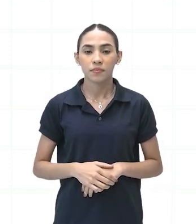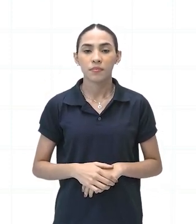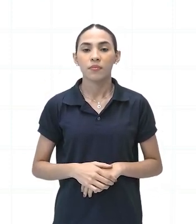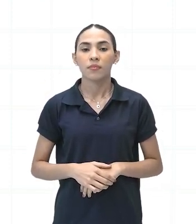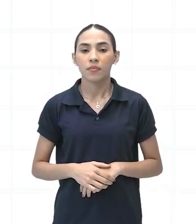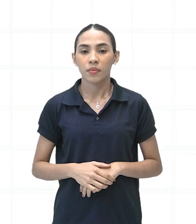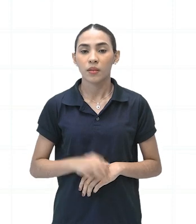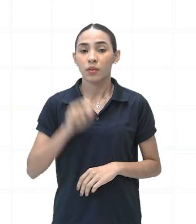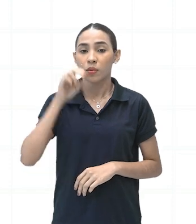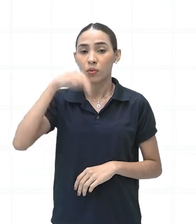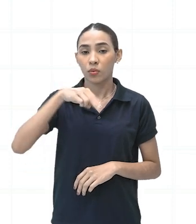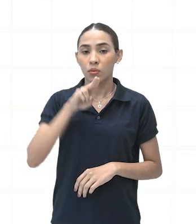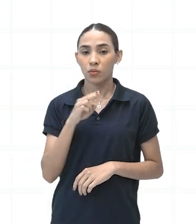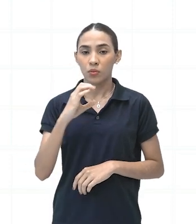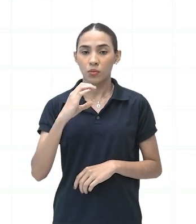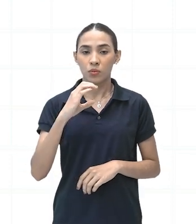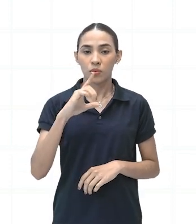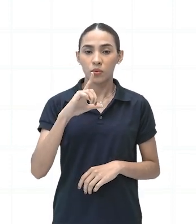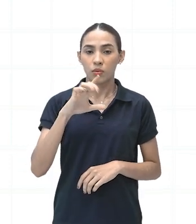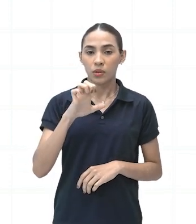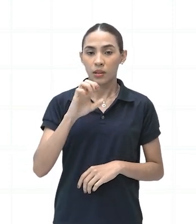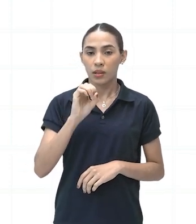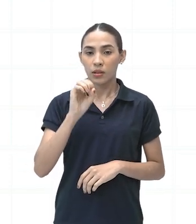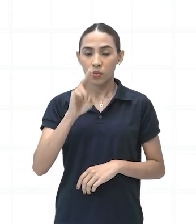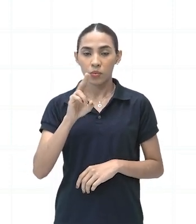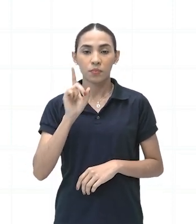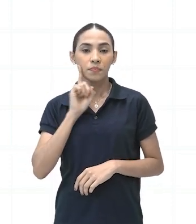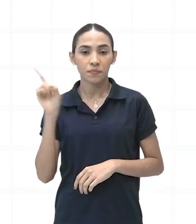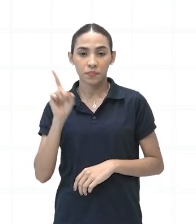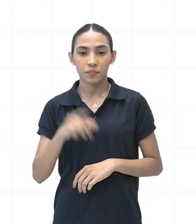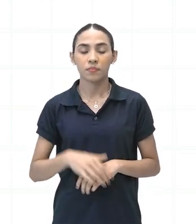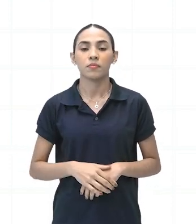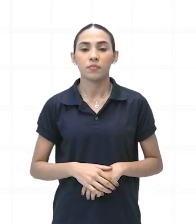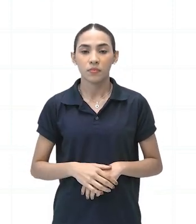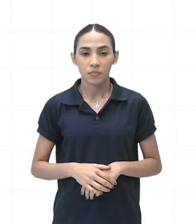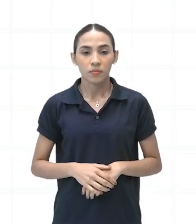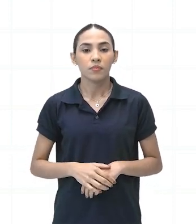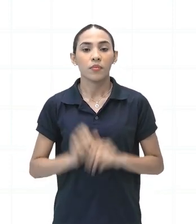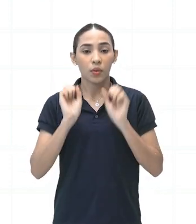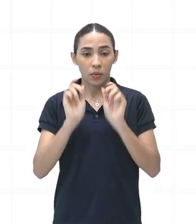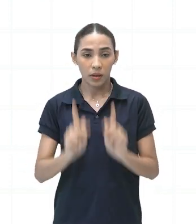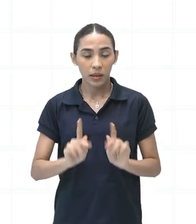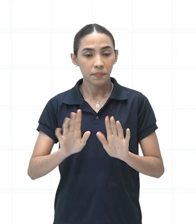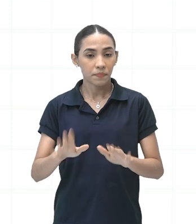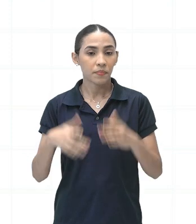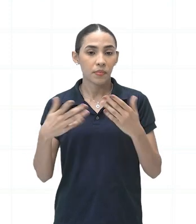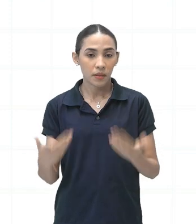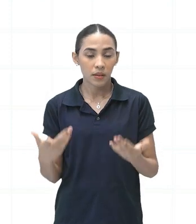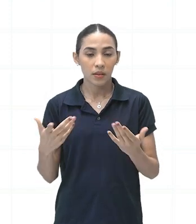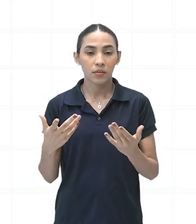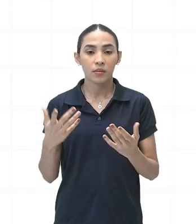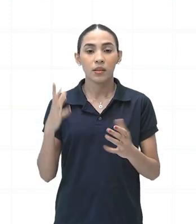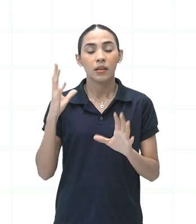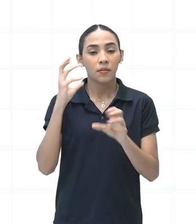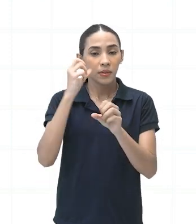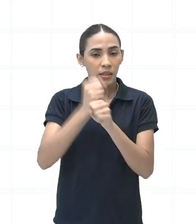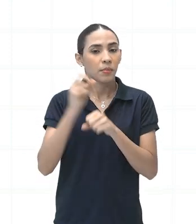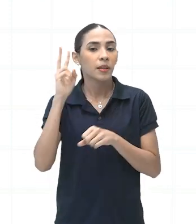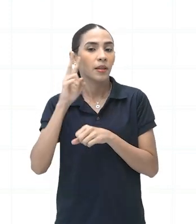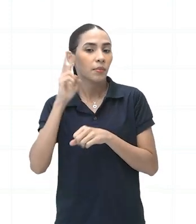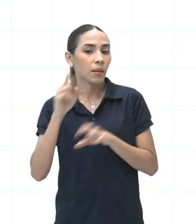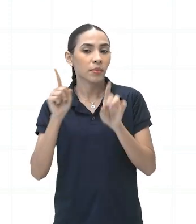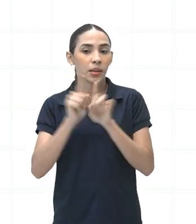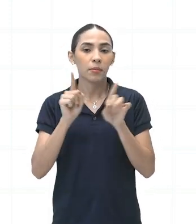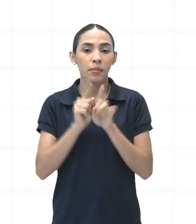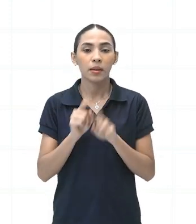Eu vou reescrever? Ficou parecendo que eu escrevi um D. Pronto, melhorou. Ok, então, revisamos, relembramos